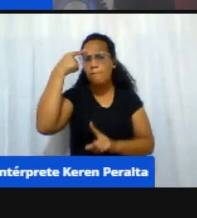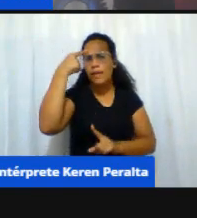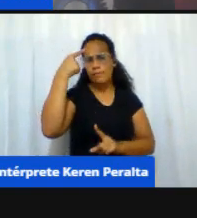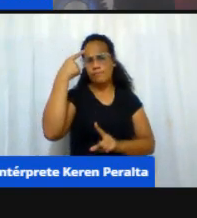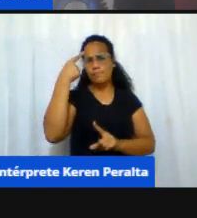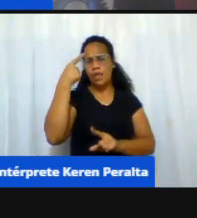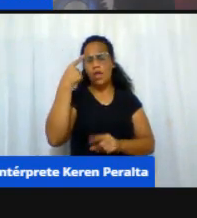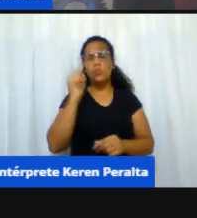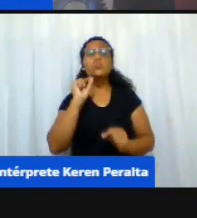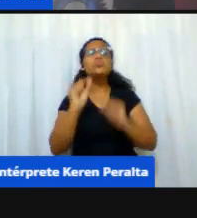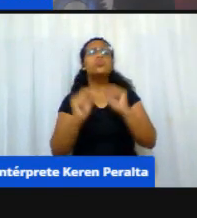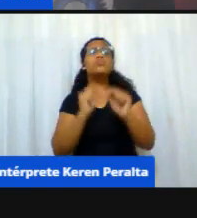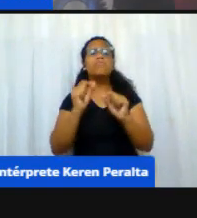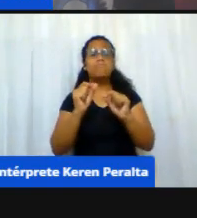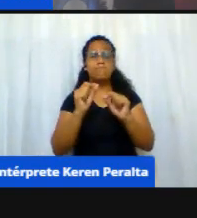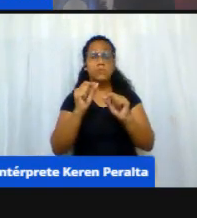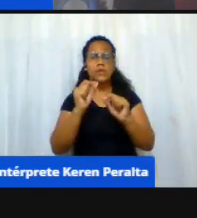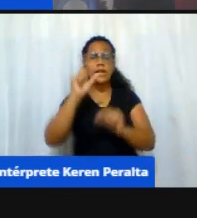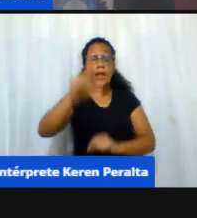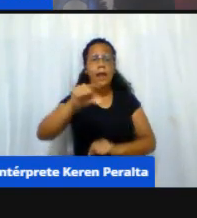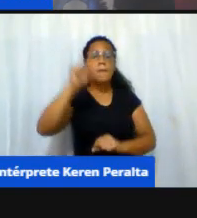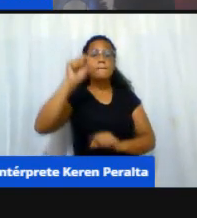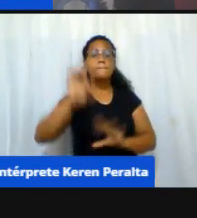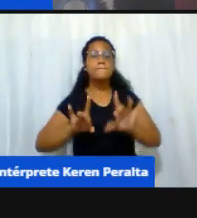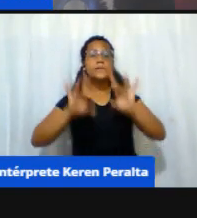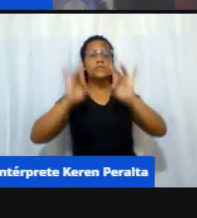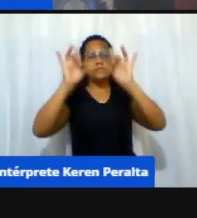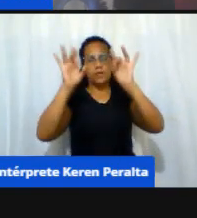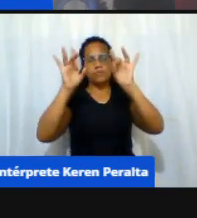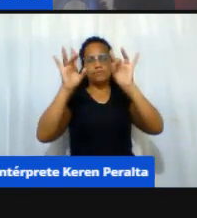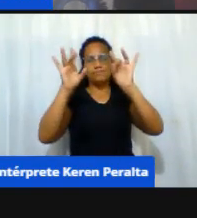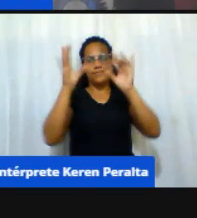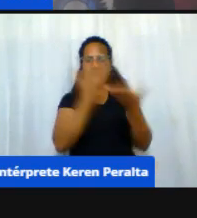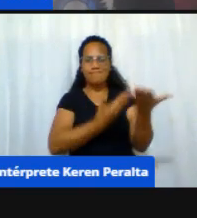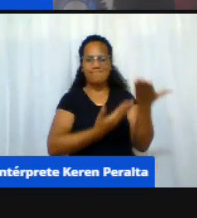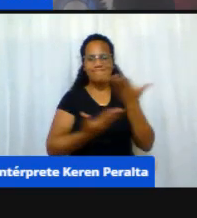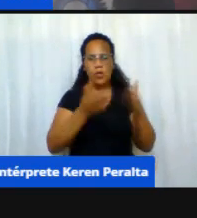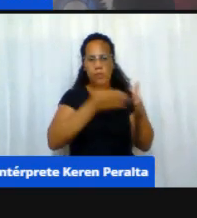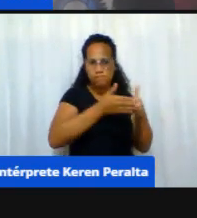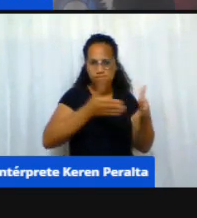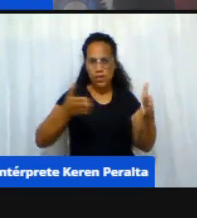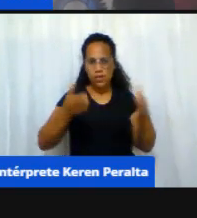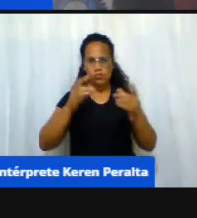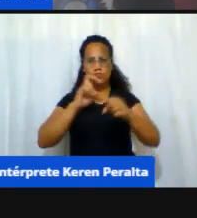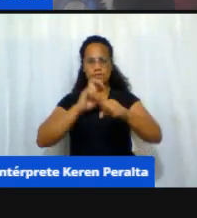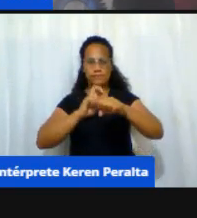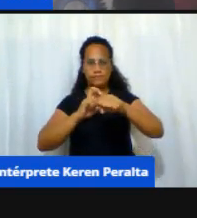período pandêmico. Pode passar para a próxima lâmina, por gentileza.